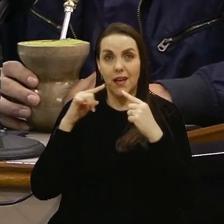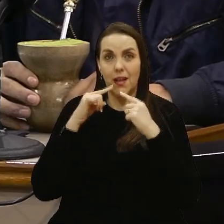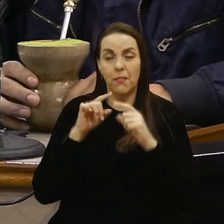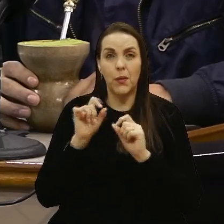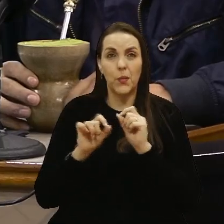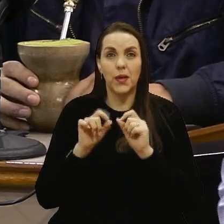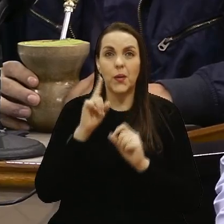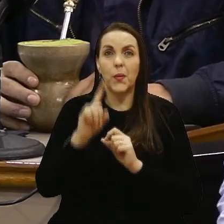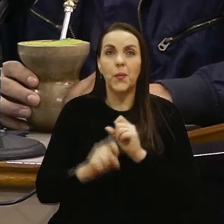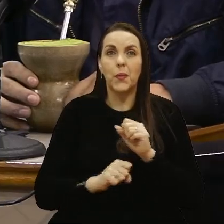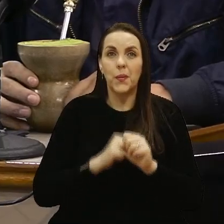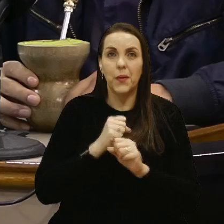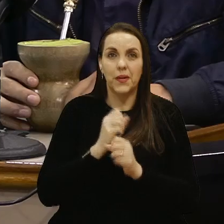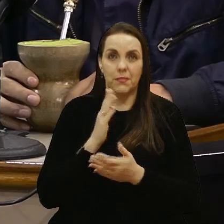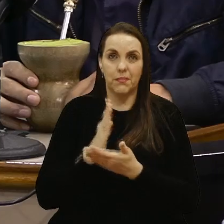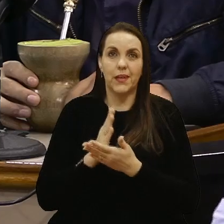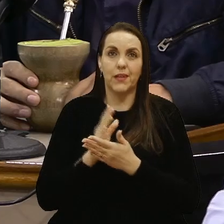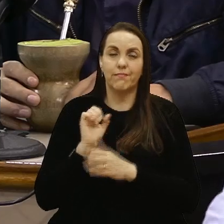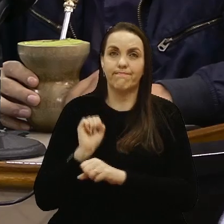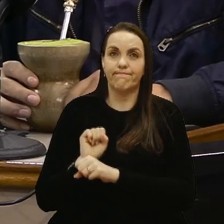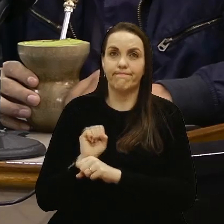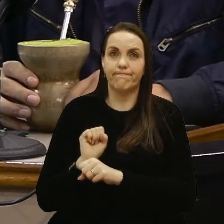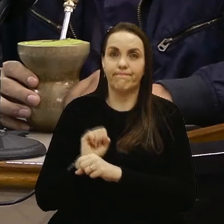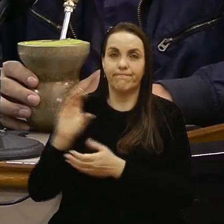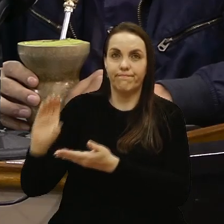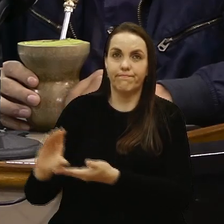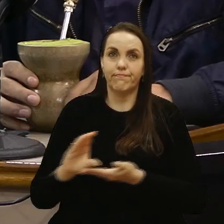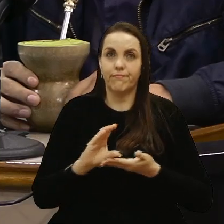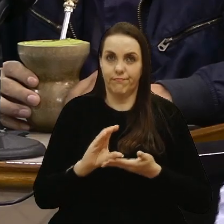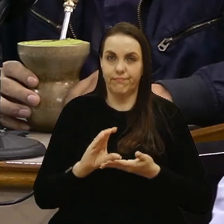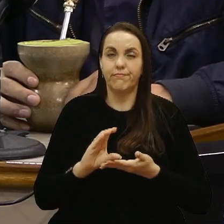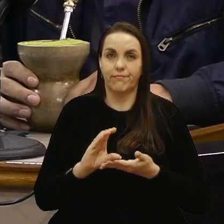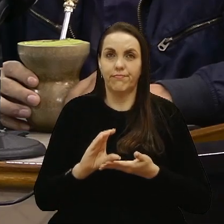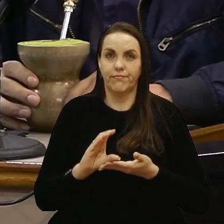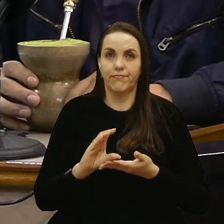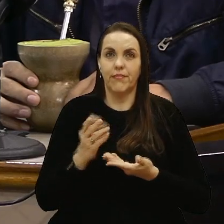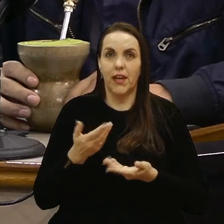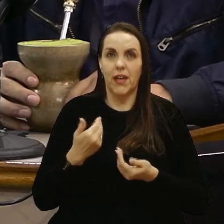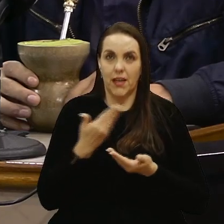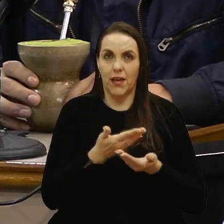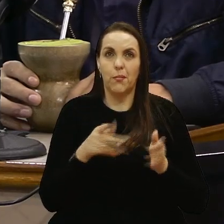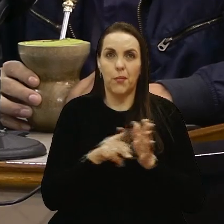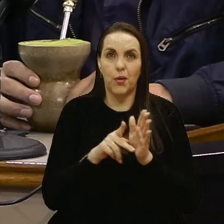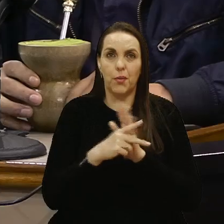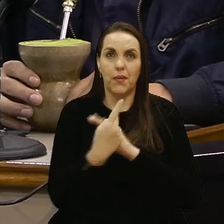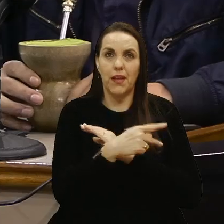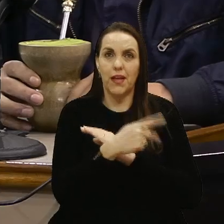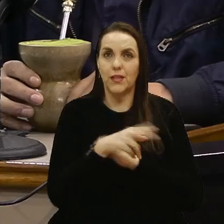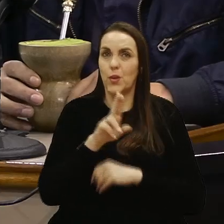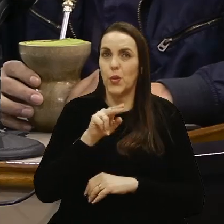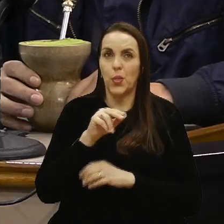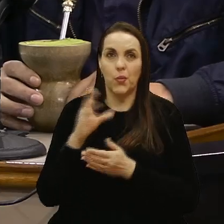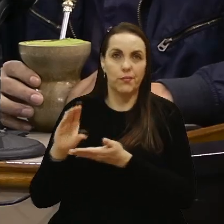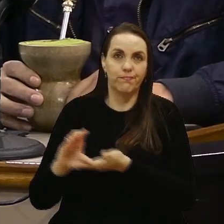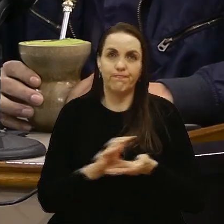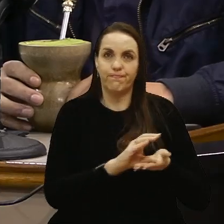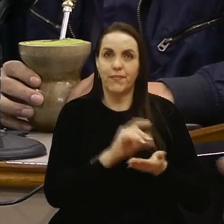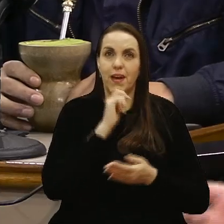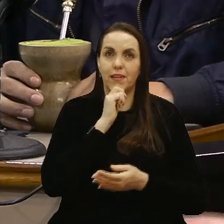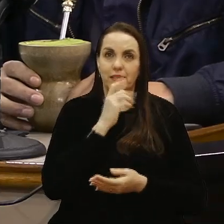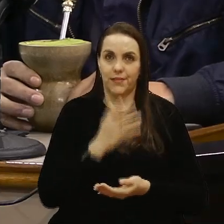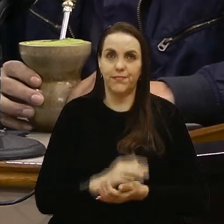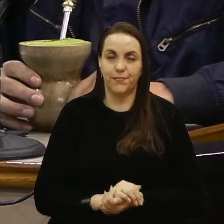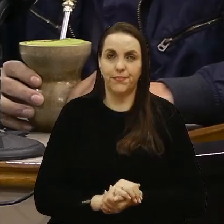1 ano e meio que estão esperando o repasse de uns recursos que foi destinado para eles e ainda não foi repassado. Pelo